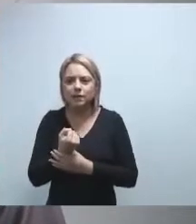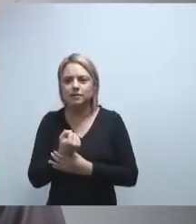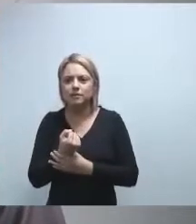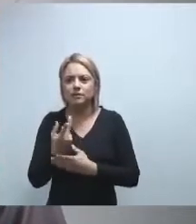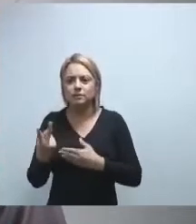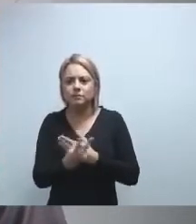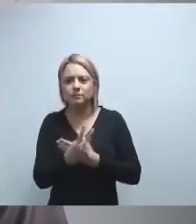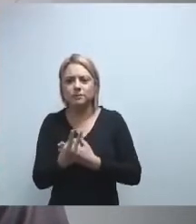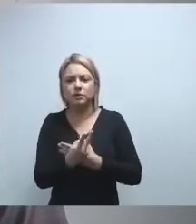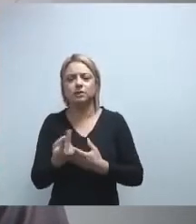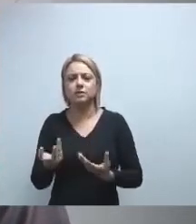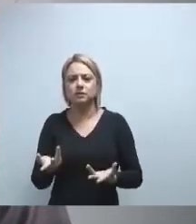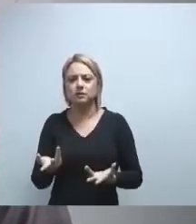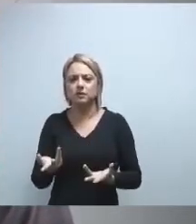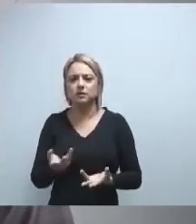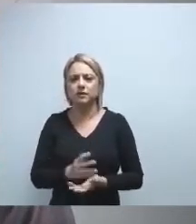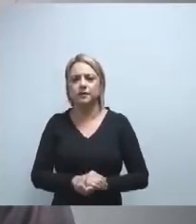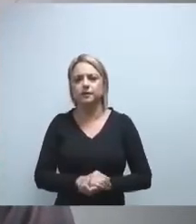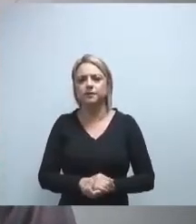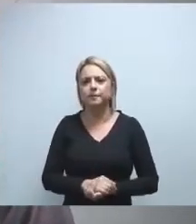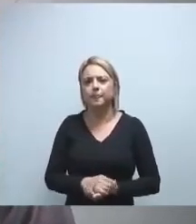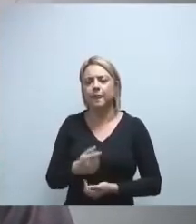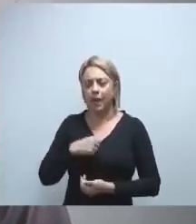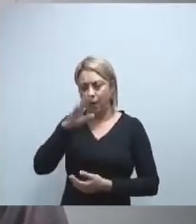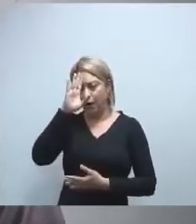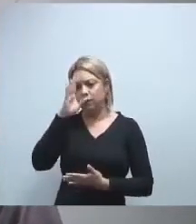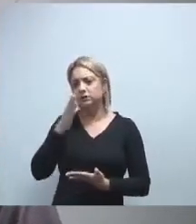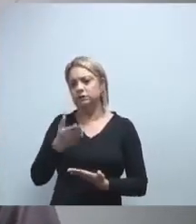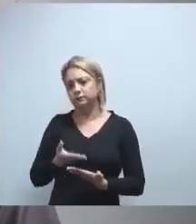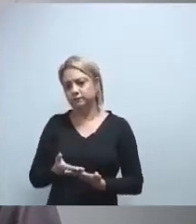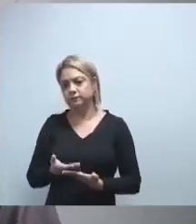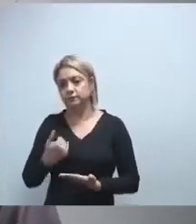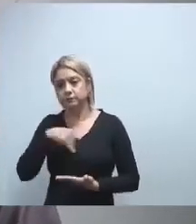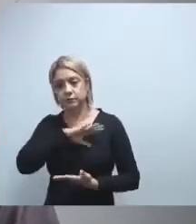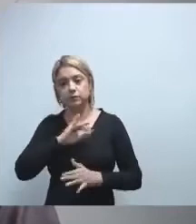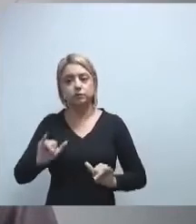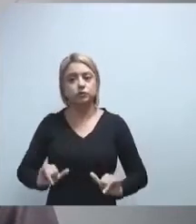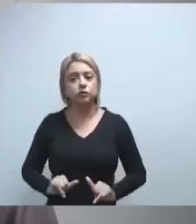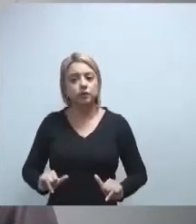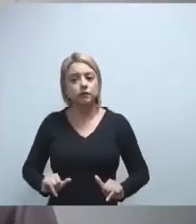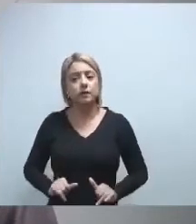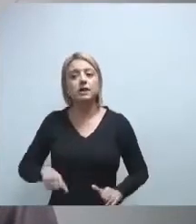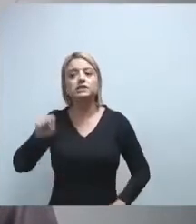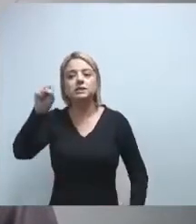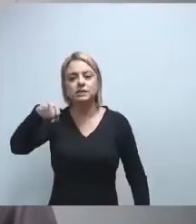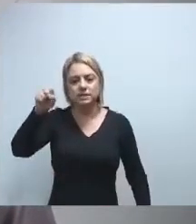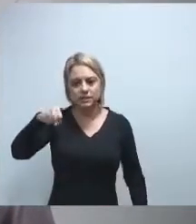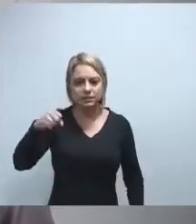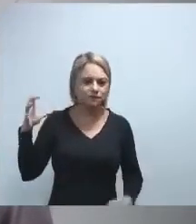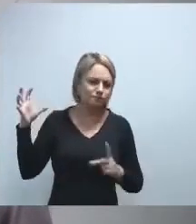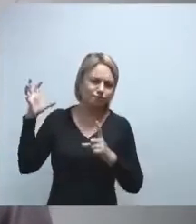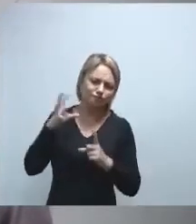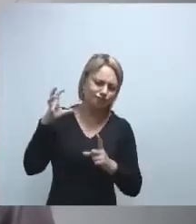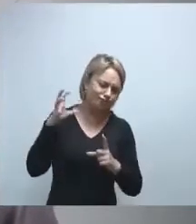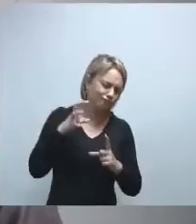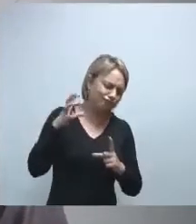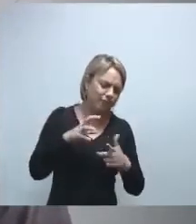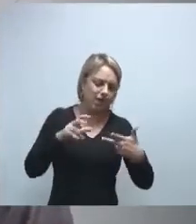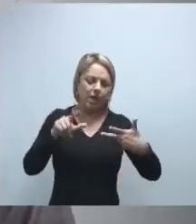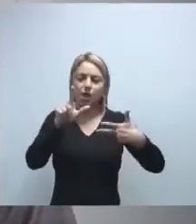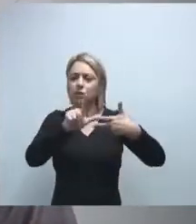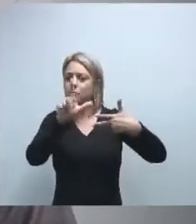eles então eu eu acredito que nós vamos sofrer sim pressões do poder